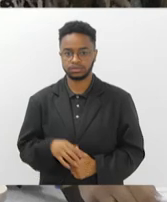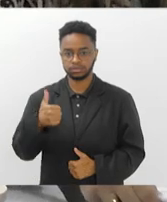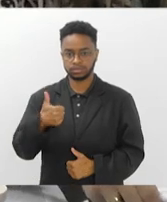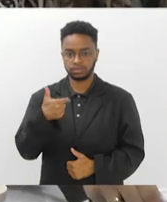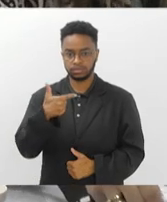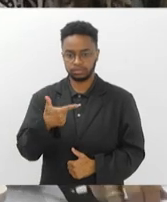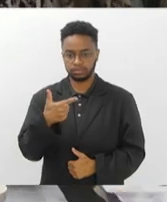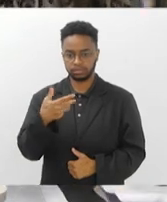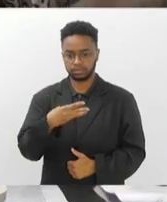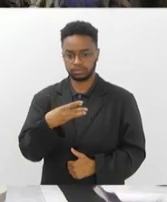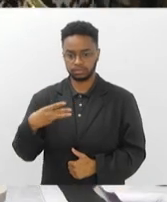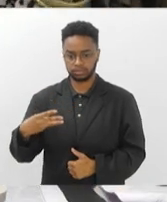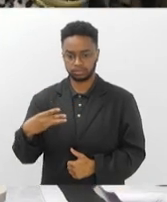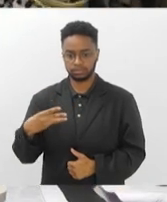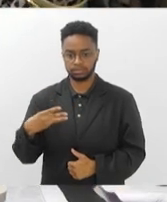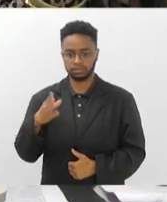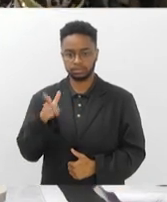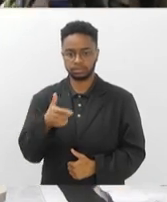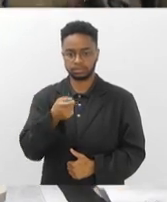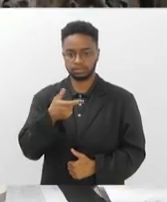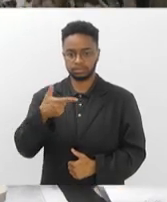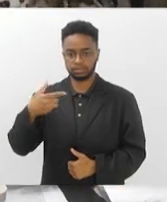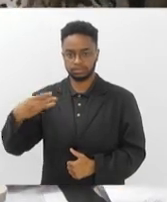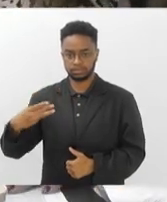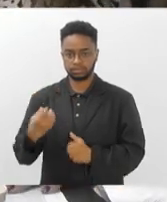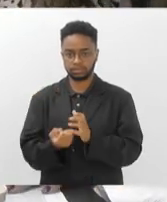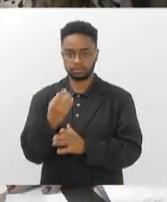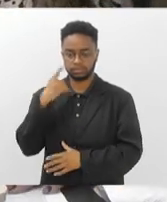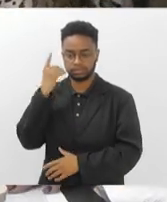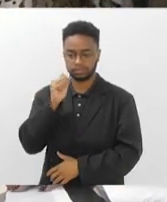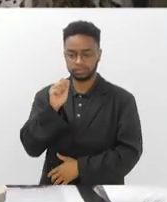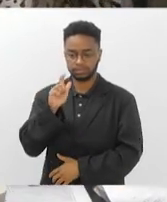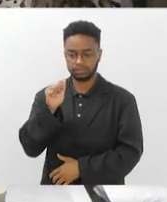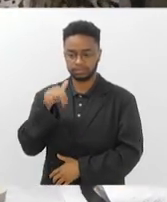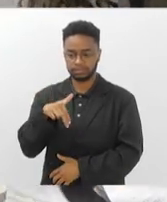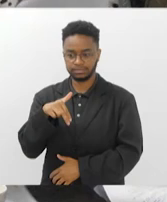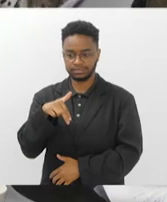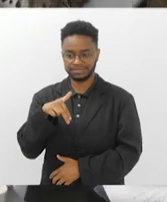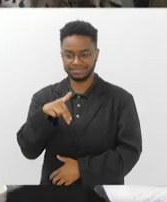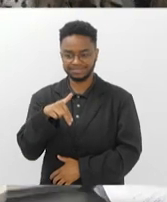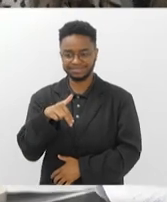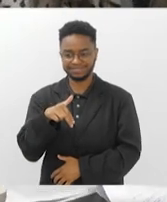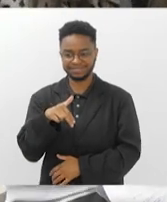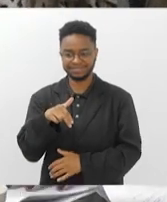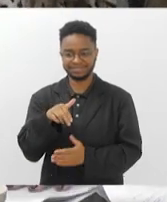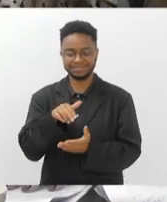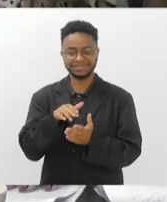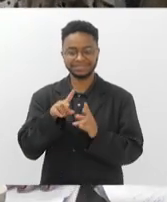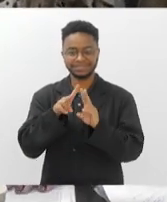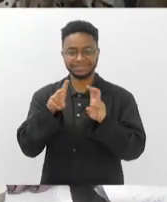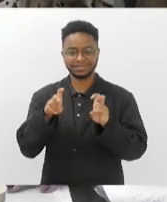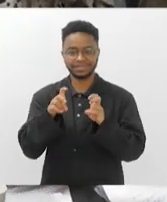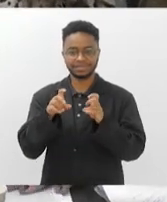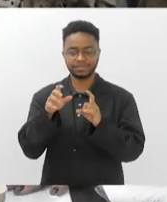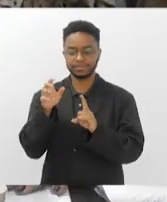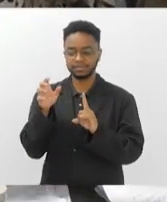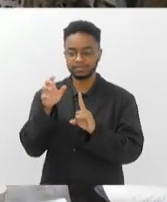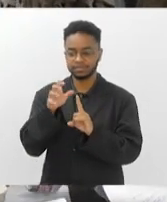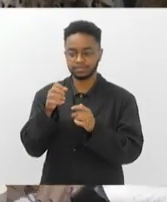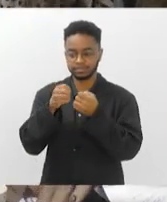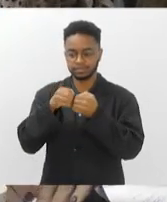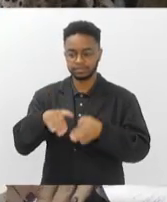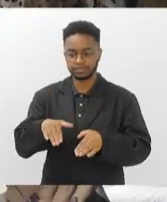1233 de 2023, de autoria do deputado Alan Lopes, que torna obrigatória a publicidade dos impactos provenientes dos benefícios fiscais